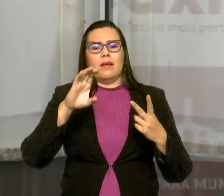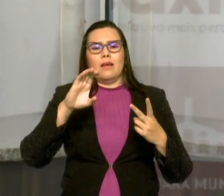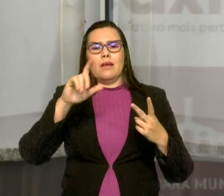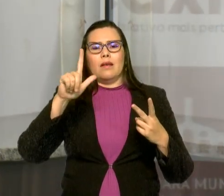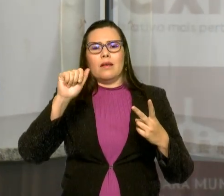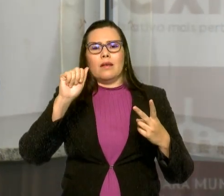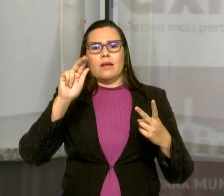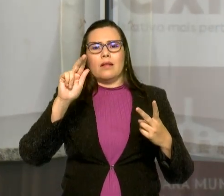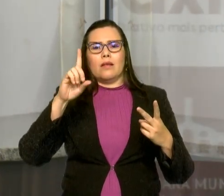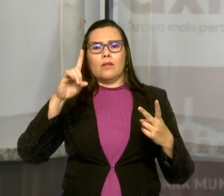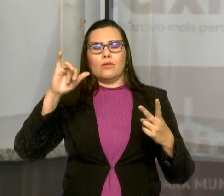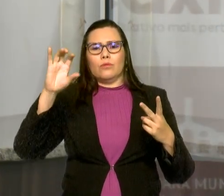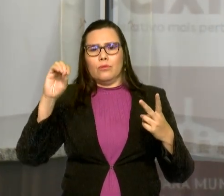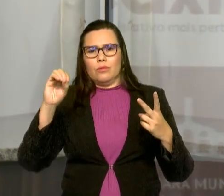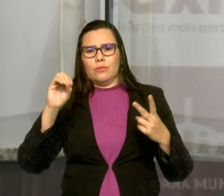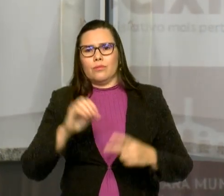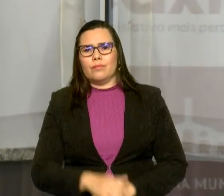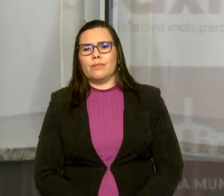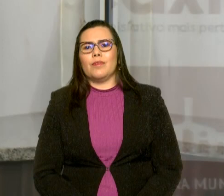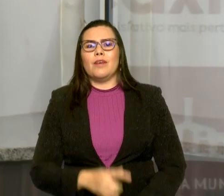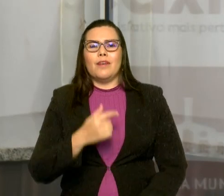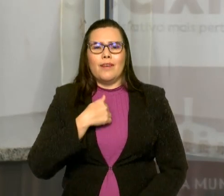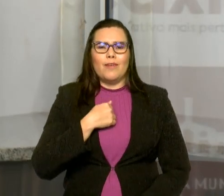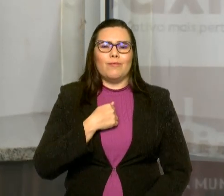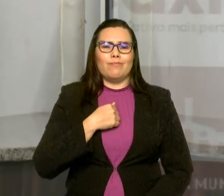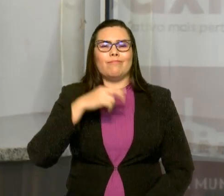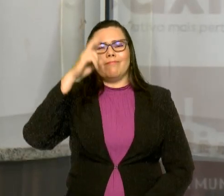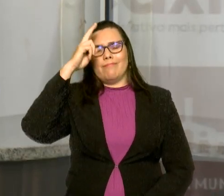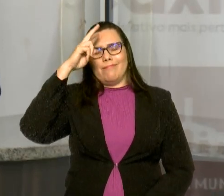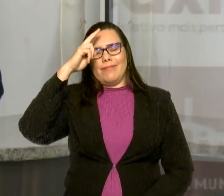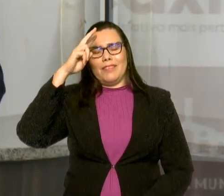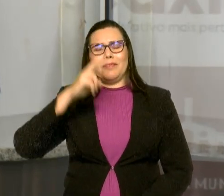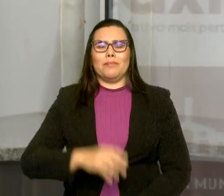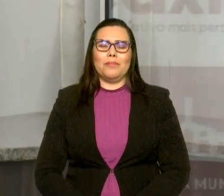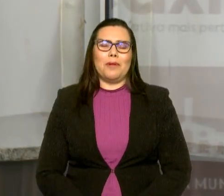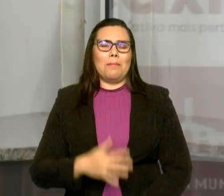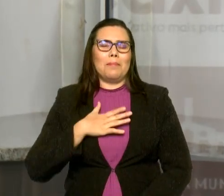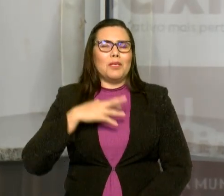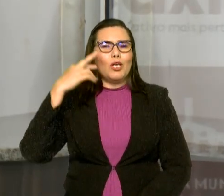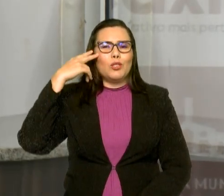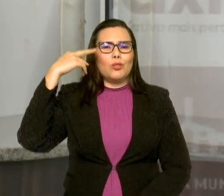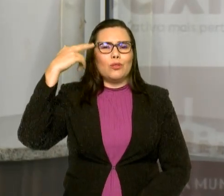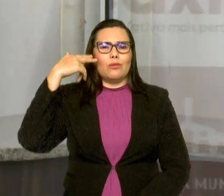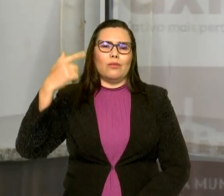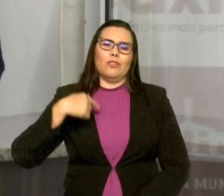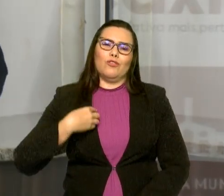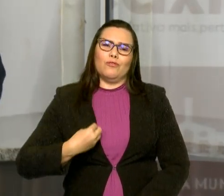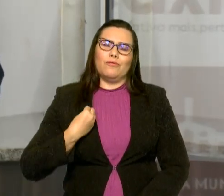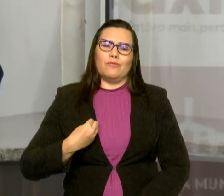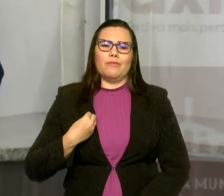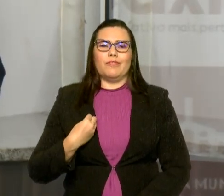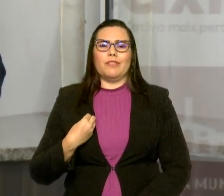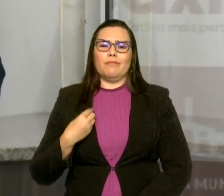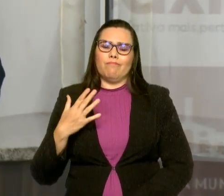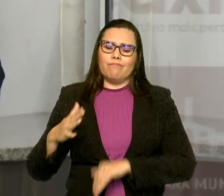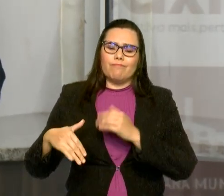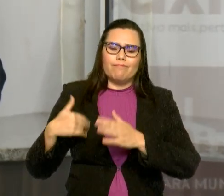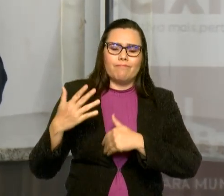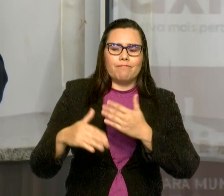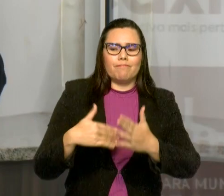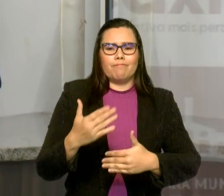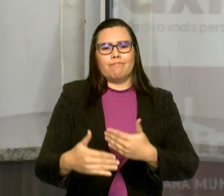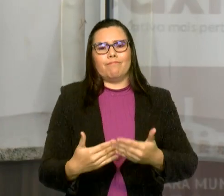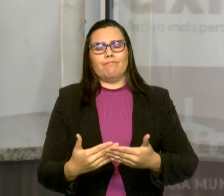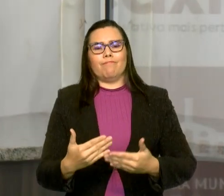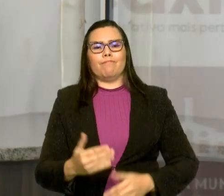de viver e passar pela política desse Estado. É deste amor, dessa empolgação do